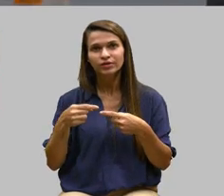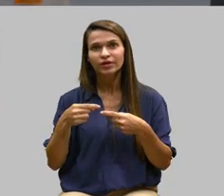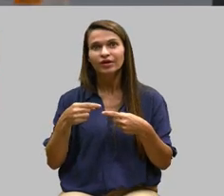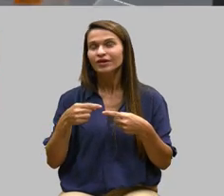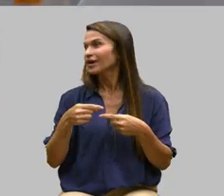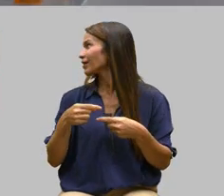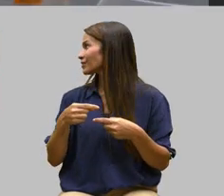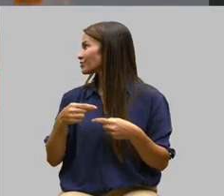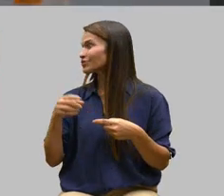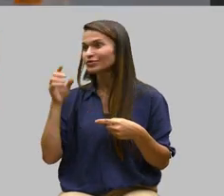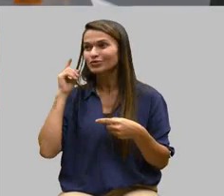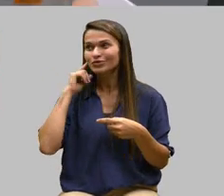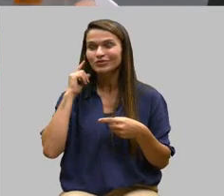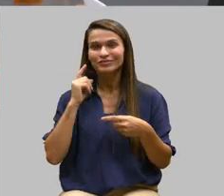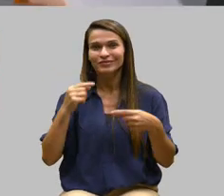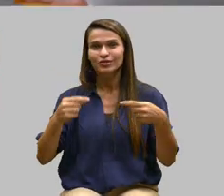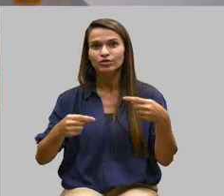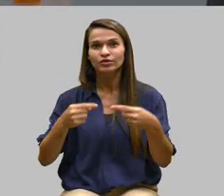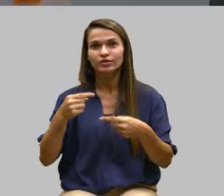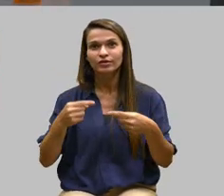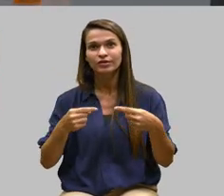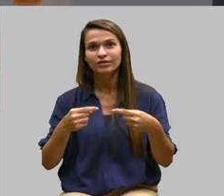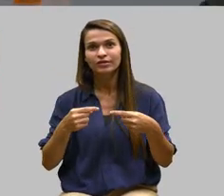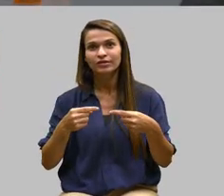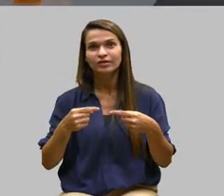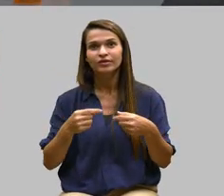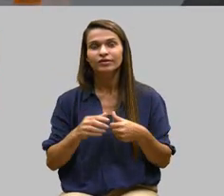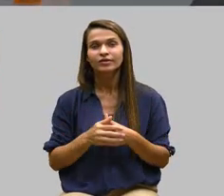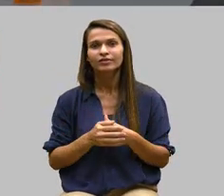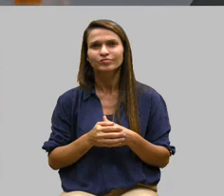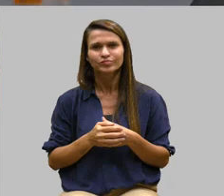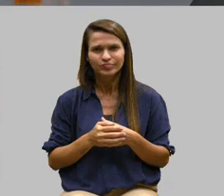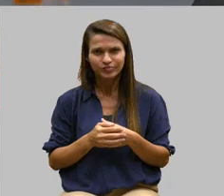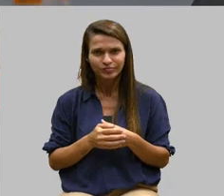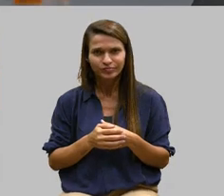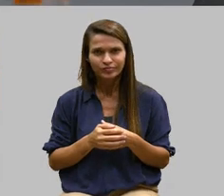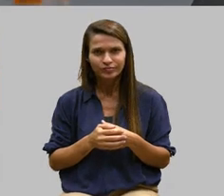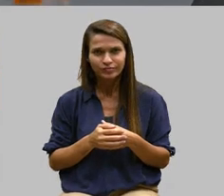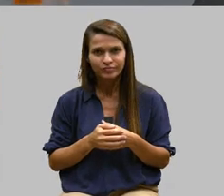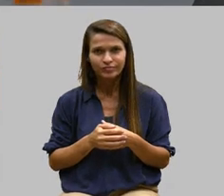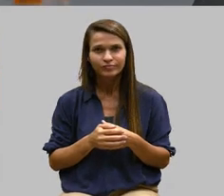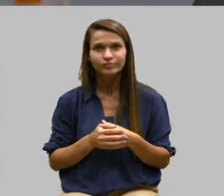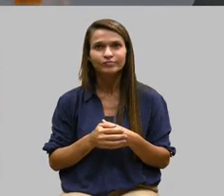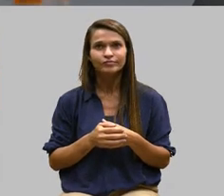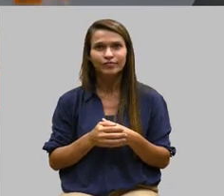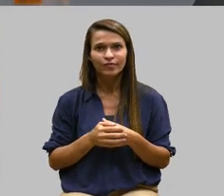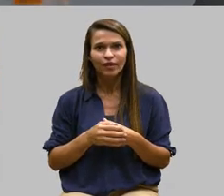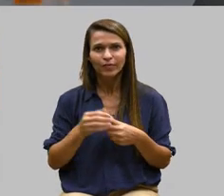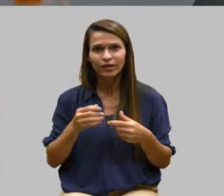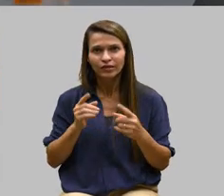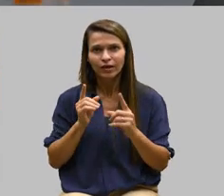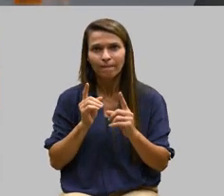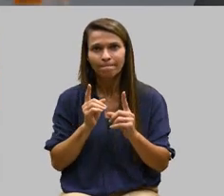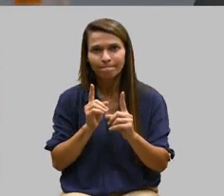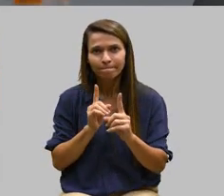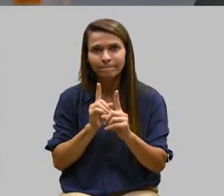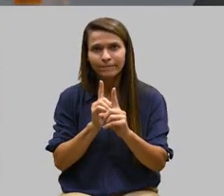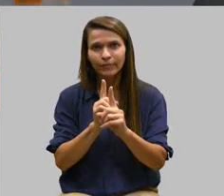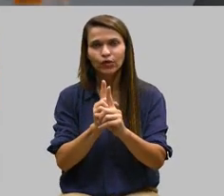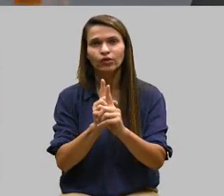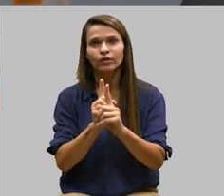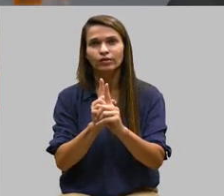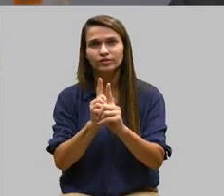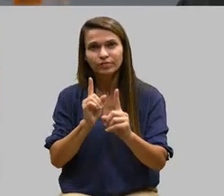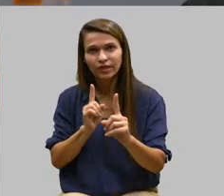uma pessoa com deficiência da subsecretária de direitos humanos é é a diretoria que tá mais próxima da da daquela pessoa